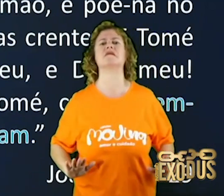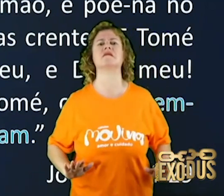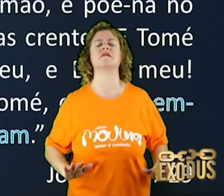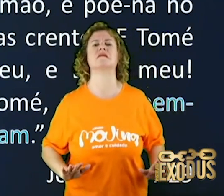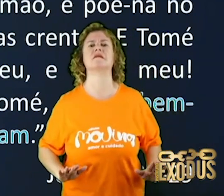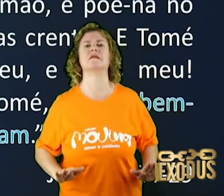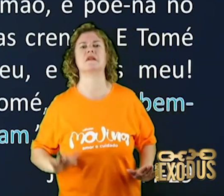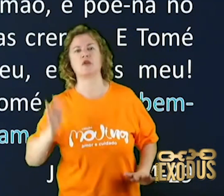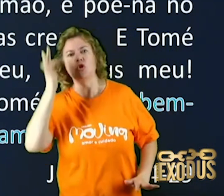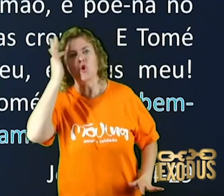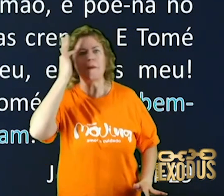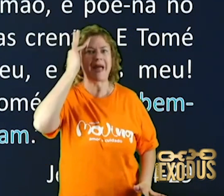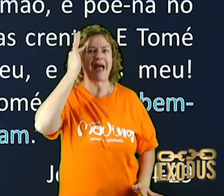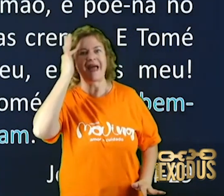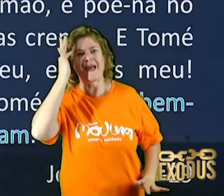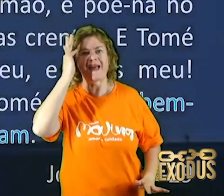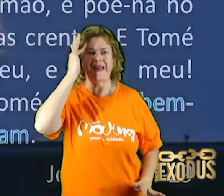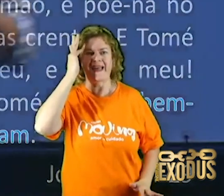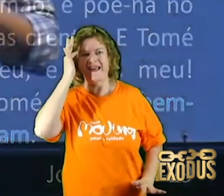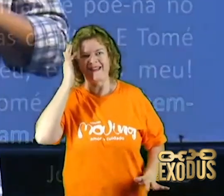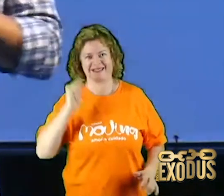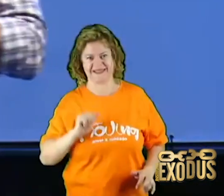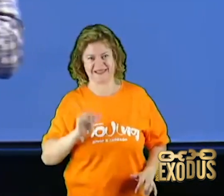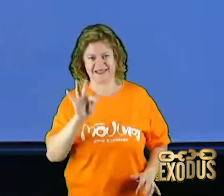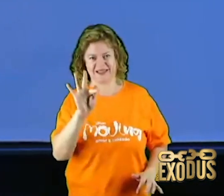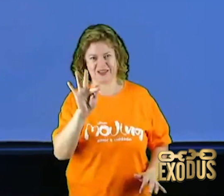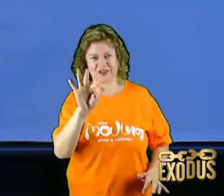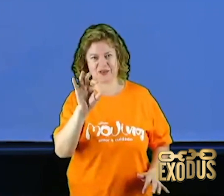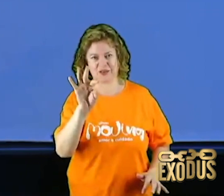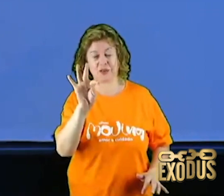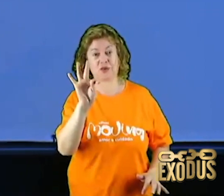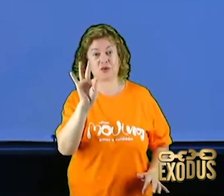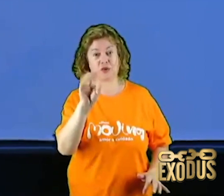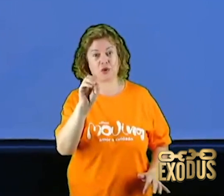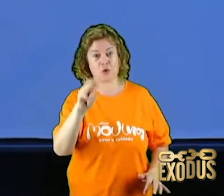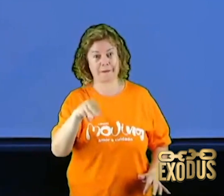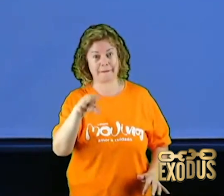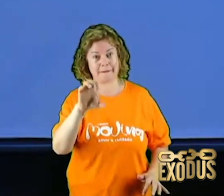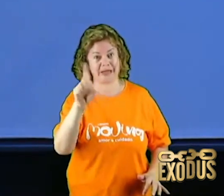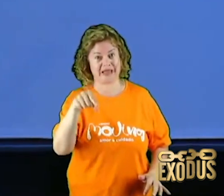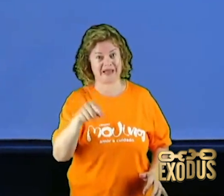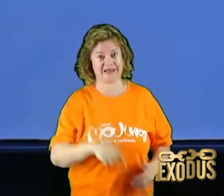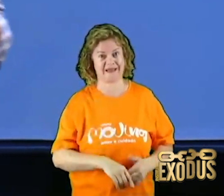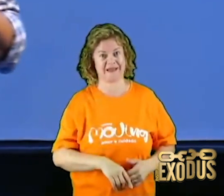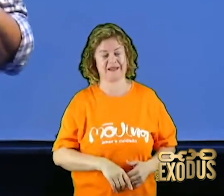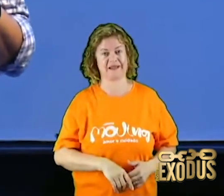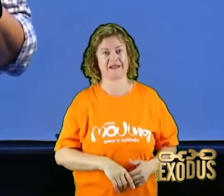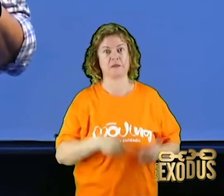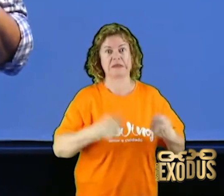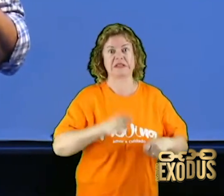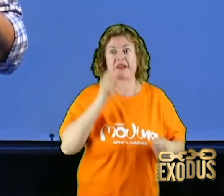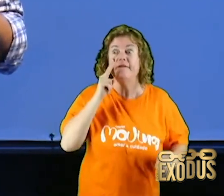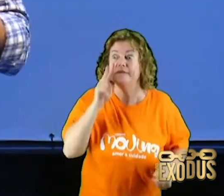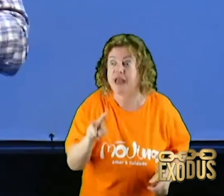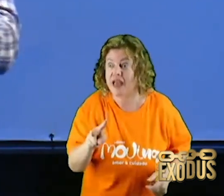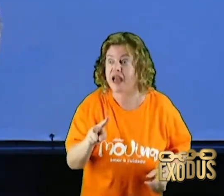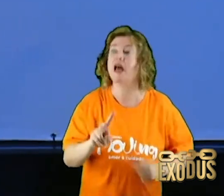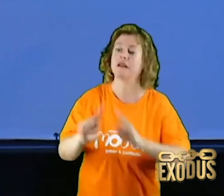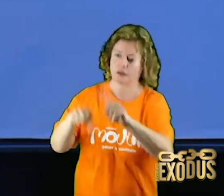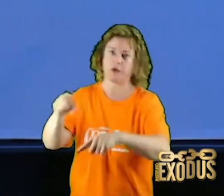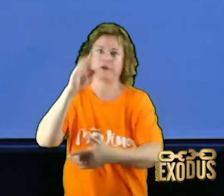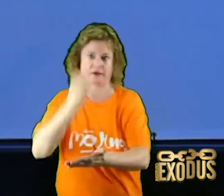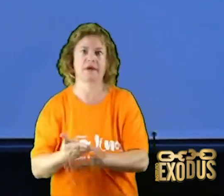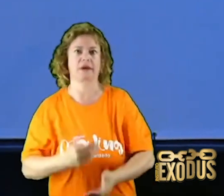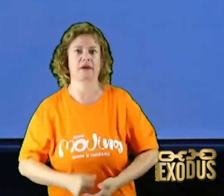crer. E o crente não precisa ver para crer. Ele tem que crer para ver. É o contrário. Tomé